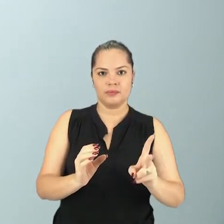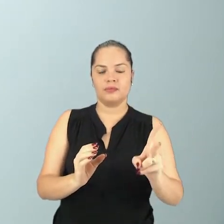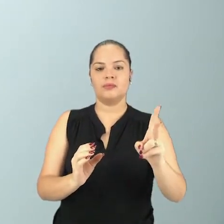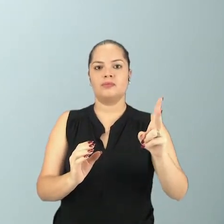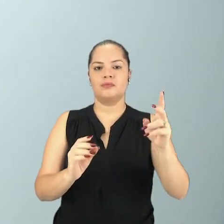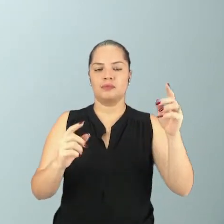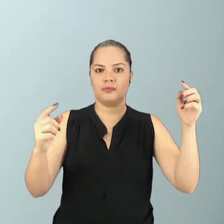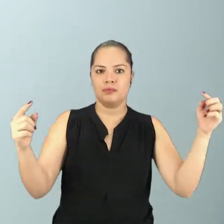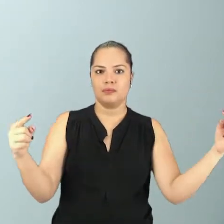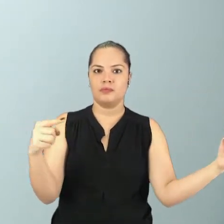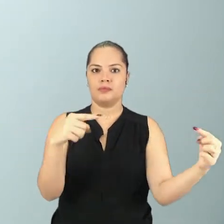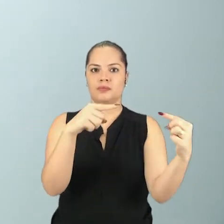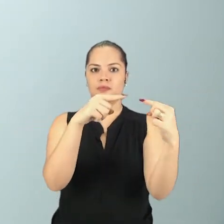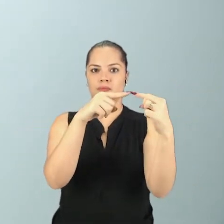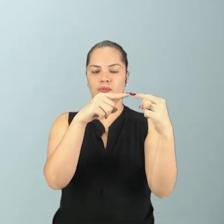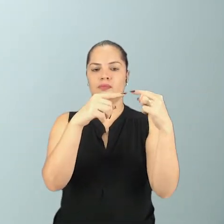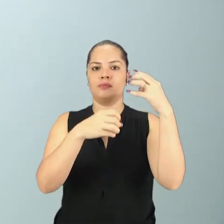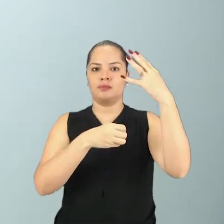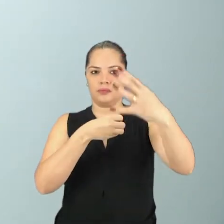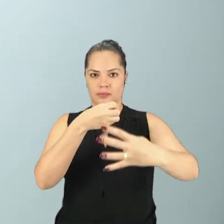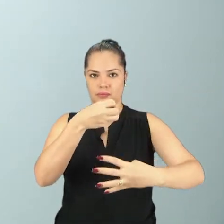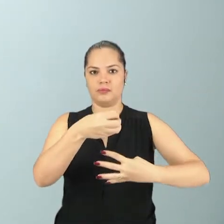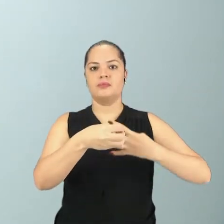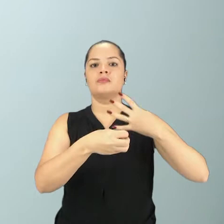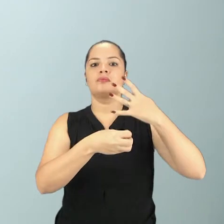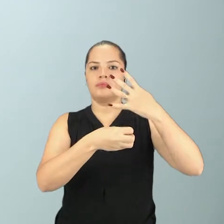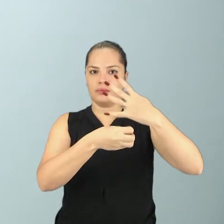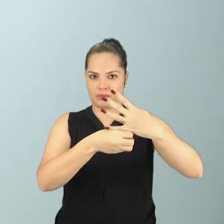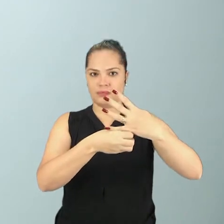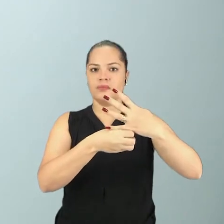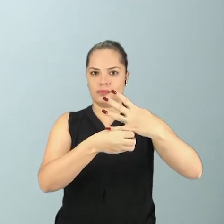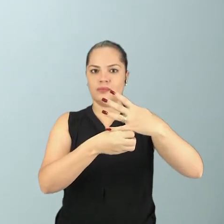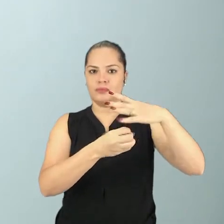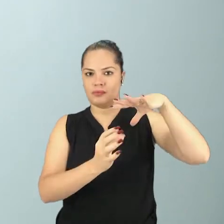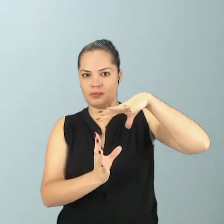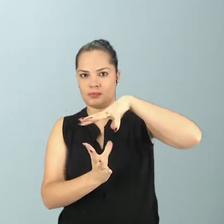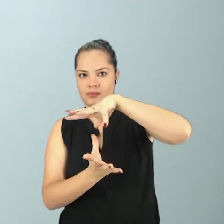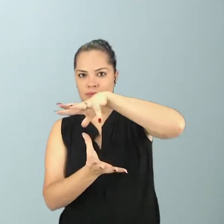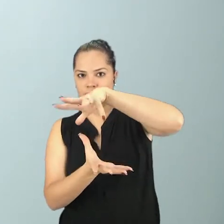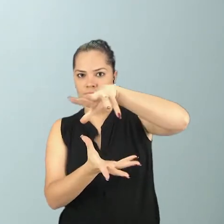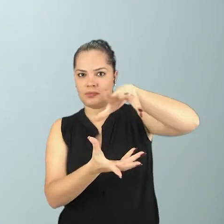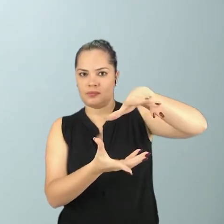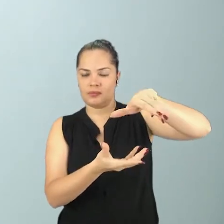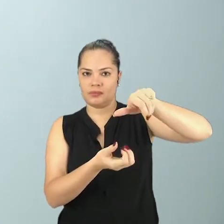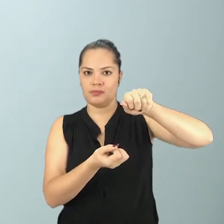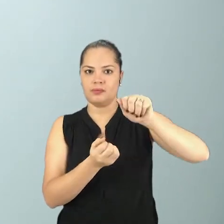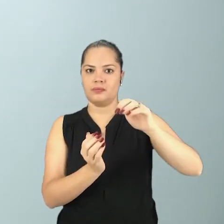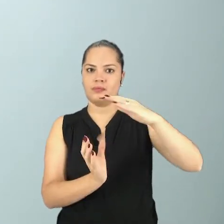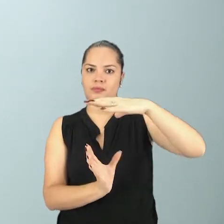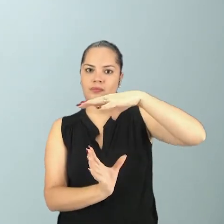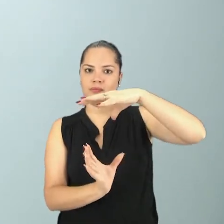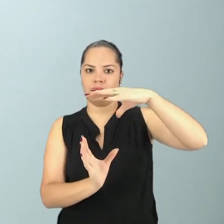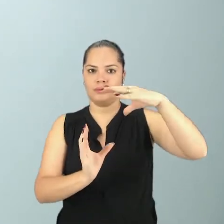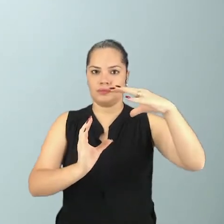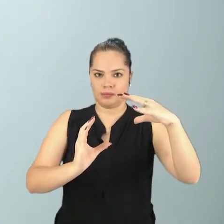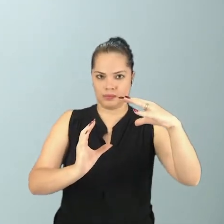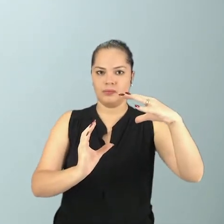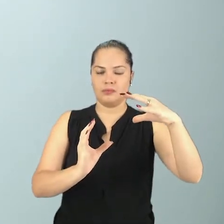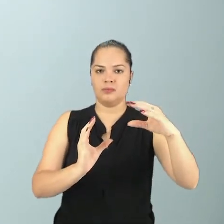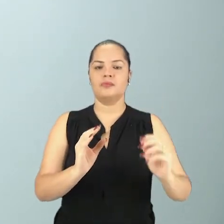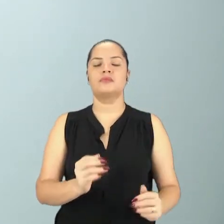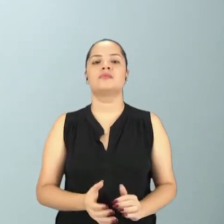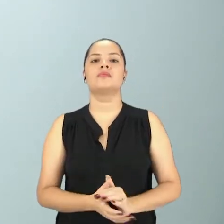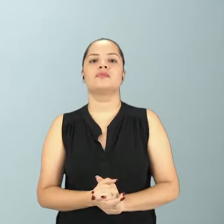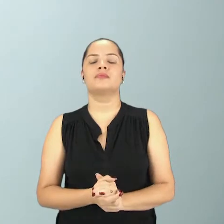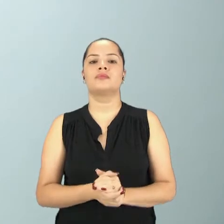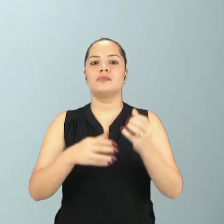ligada às estações do ano, tá? Então a Terra é uma esfera inclinada, tá bom? Ela tem um eixo de rotação inclinado,